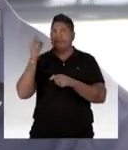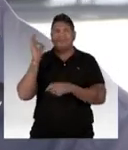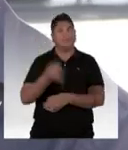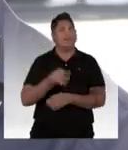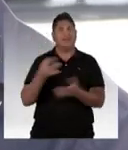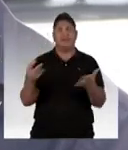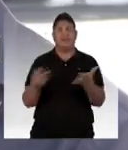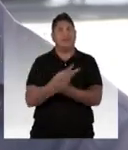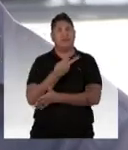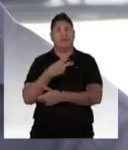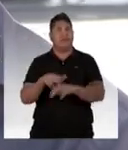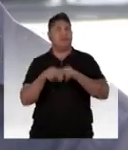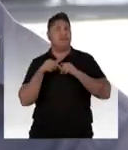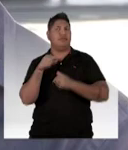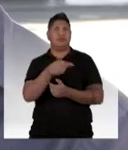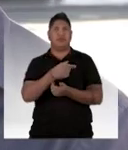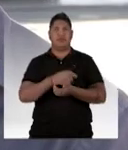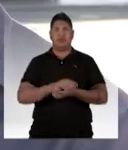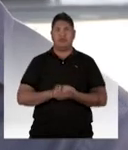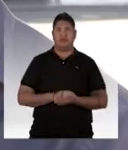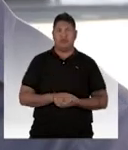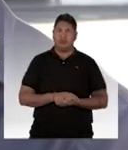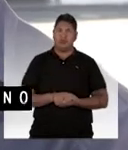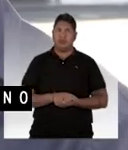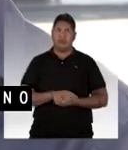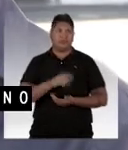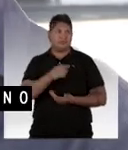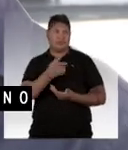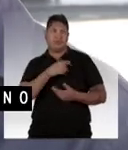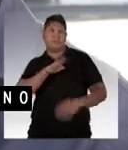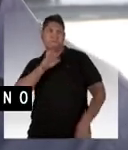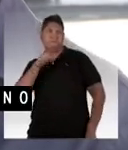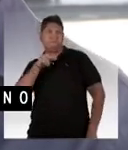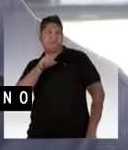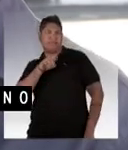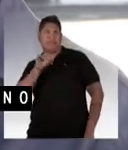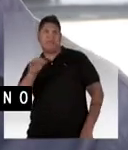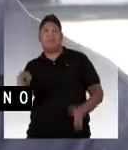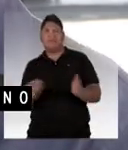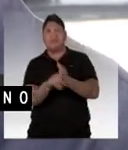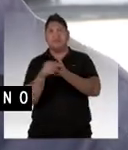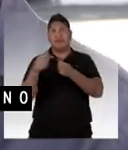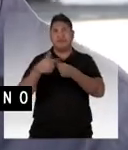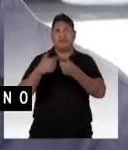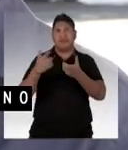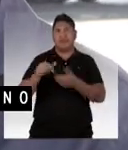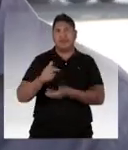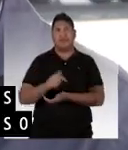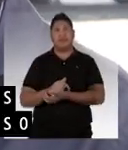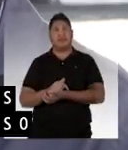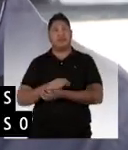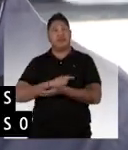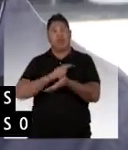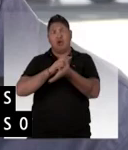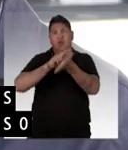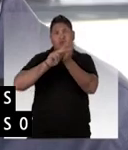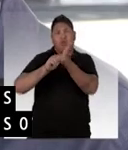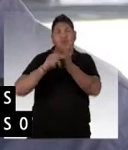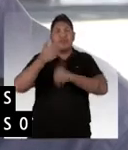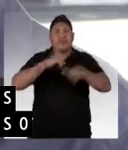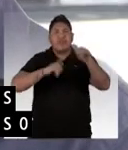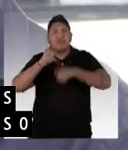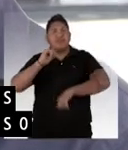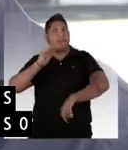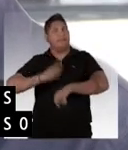acarretou, esses problemas todos foi desse bendito benzeno da gasolina, né? E tem